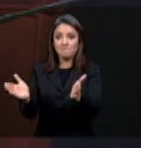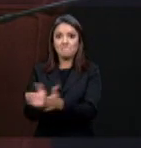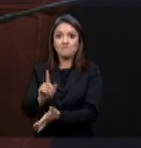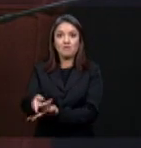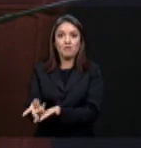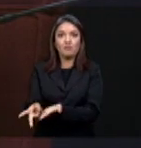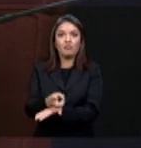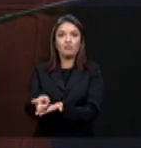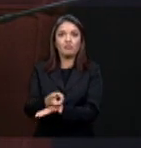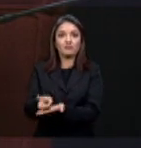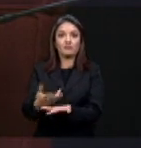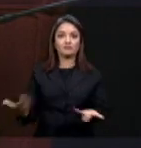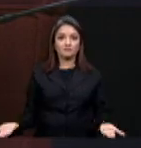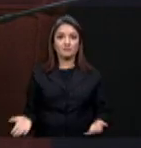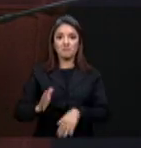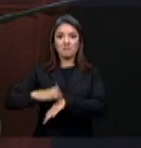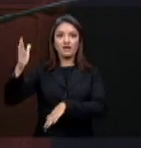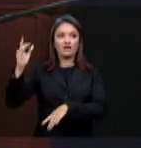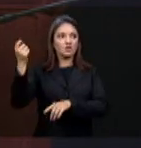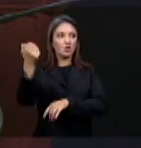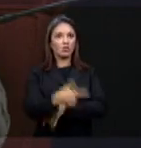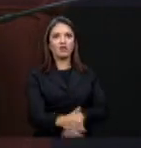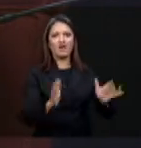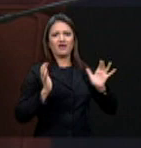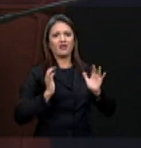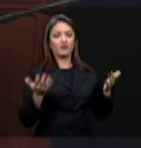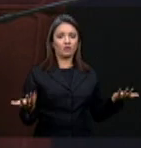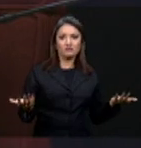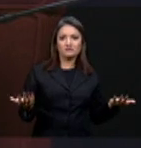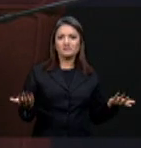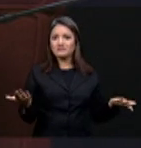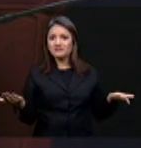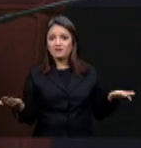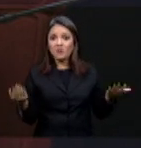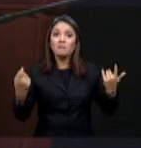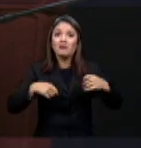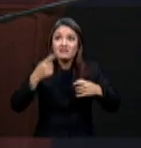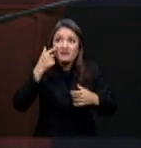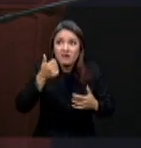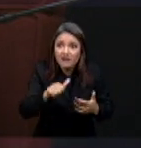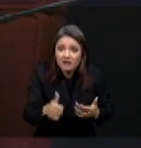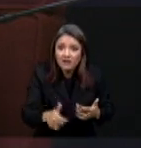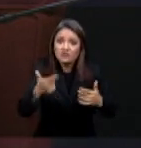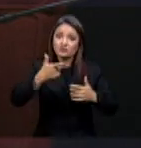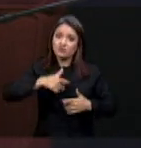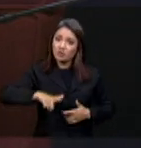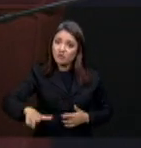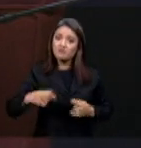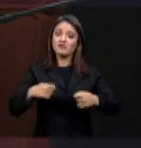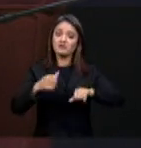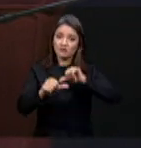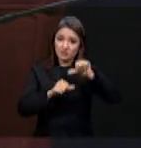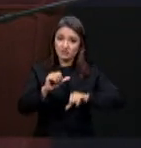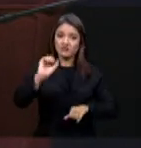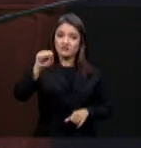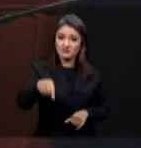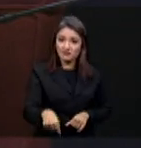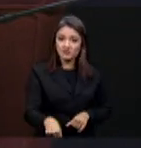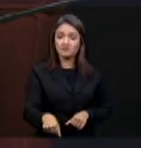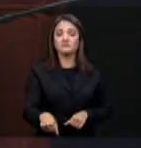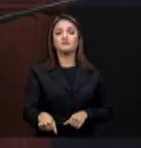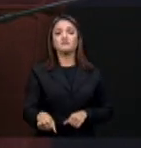indiretos são regressivos então é a gente fica rodando né em torno dos assuntos Mas a gente não consegue